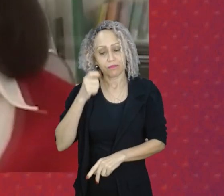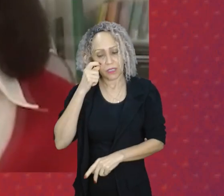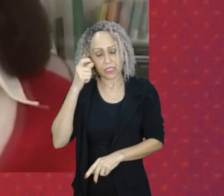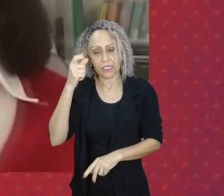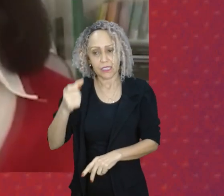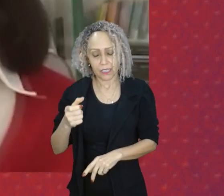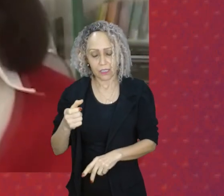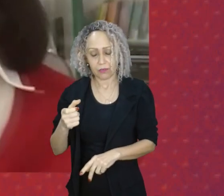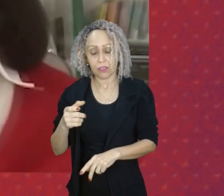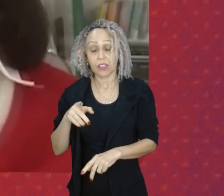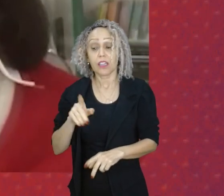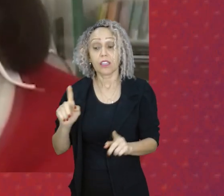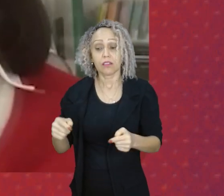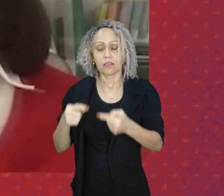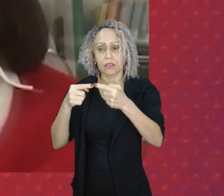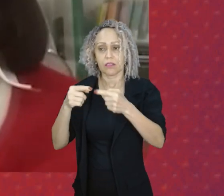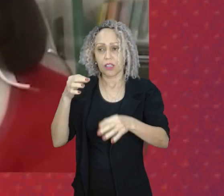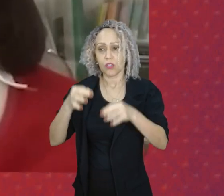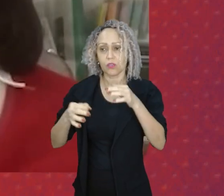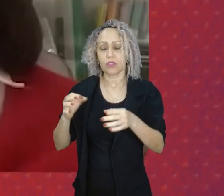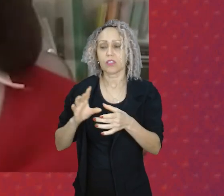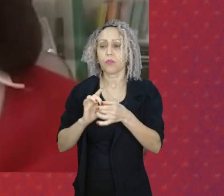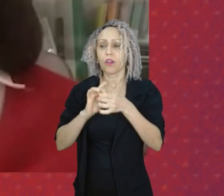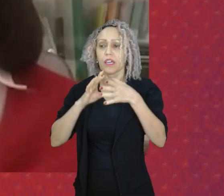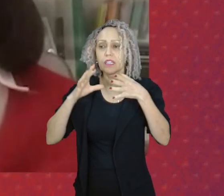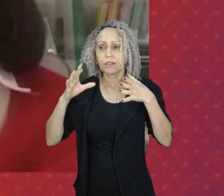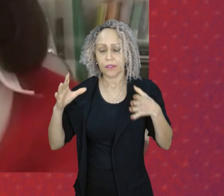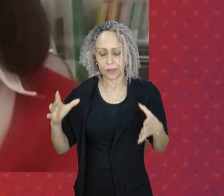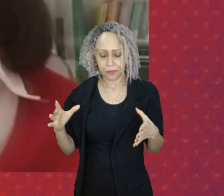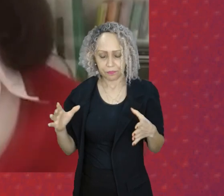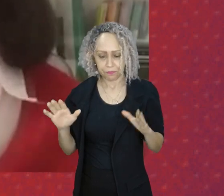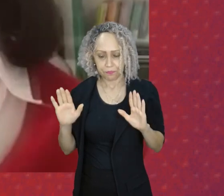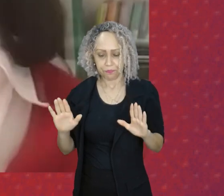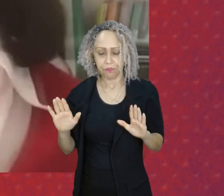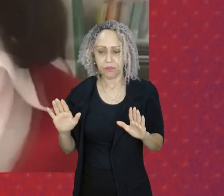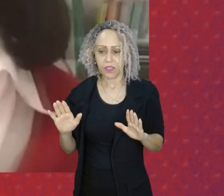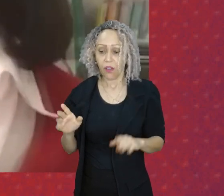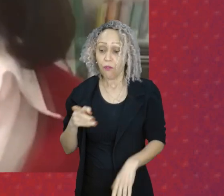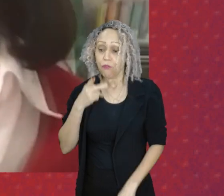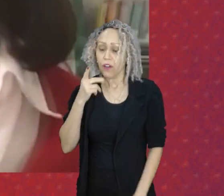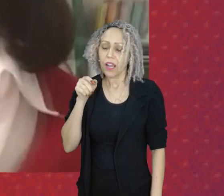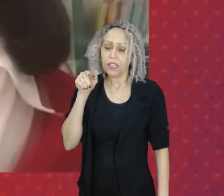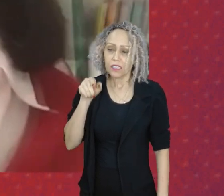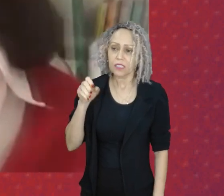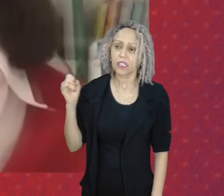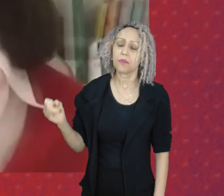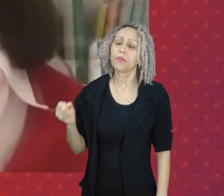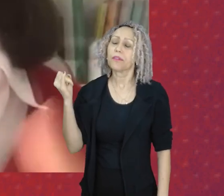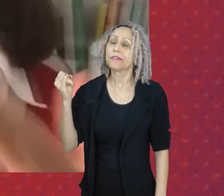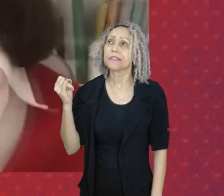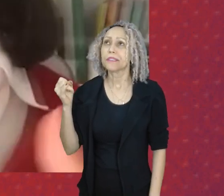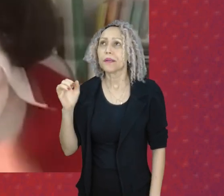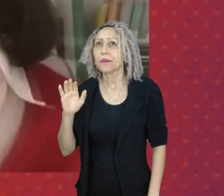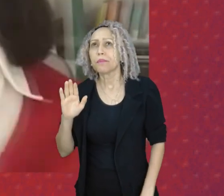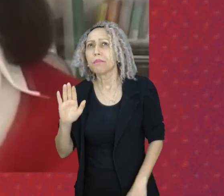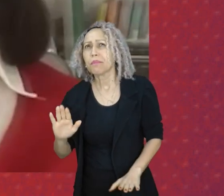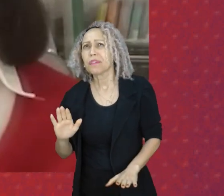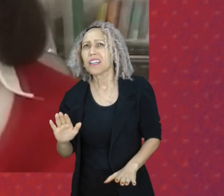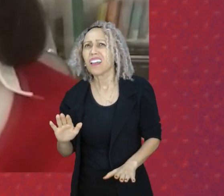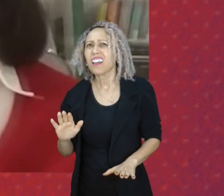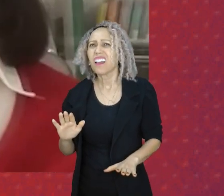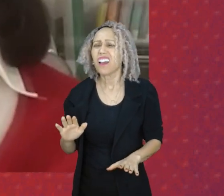democracia. É muito importante falar disso, porque às vezes as pessoas estão preocupadas com o seu